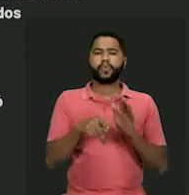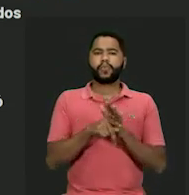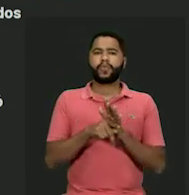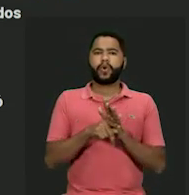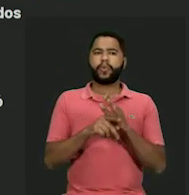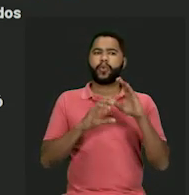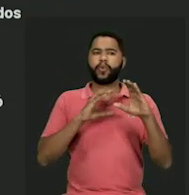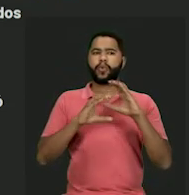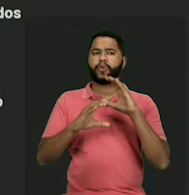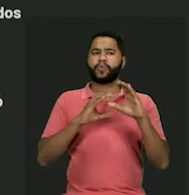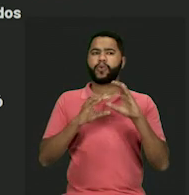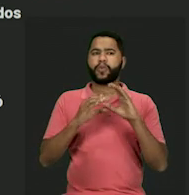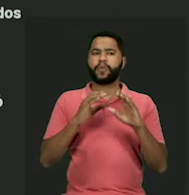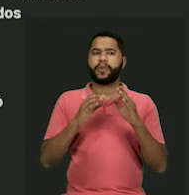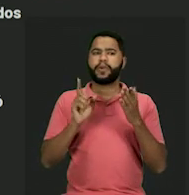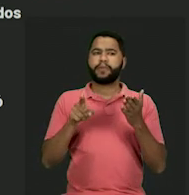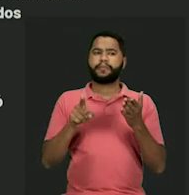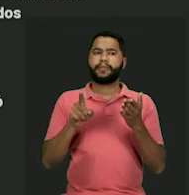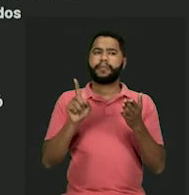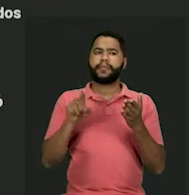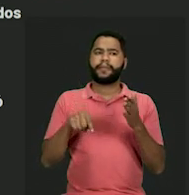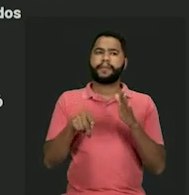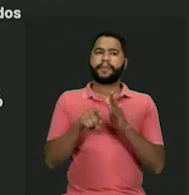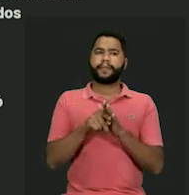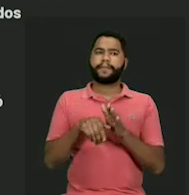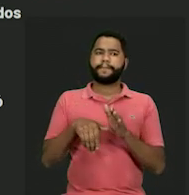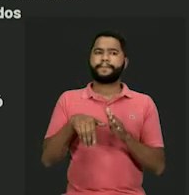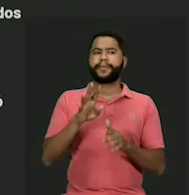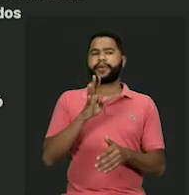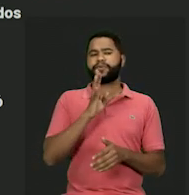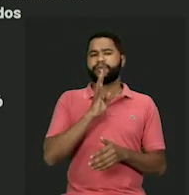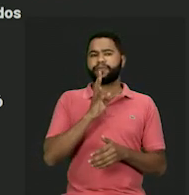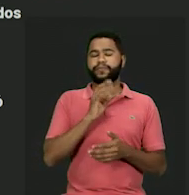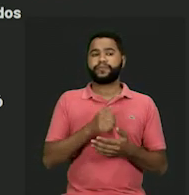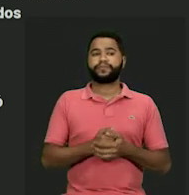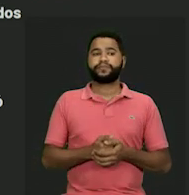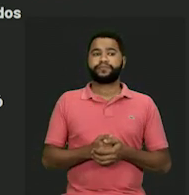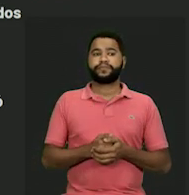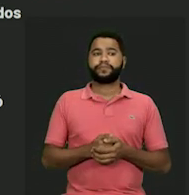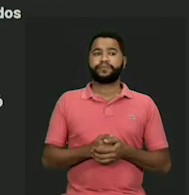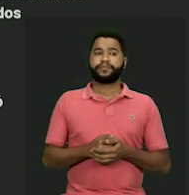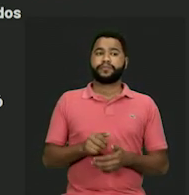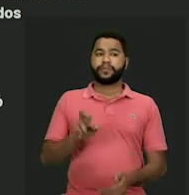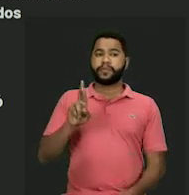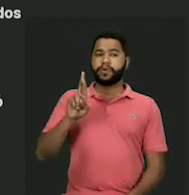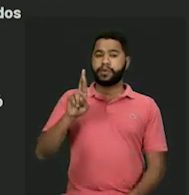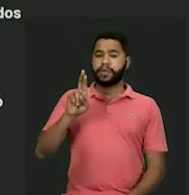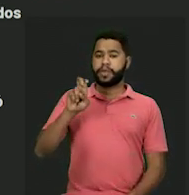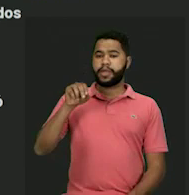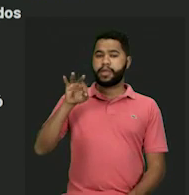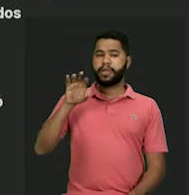de comunicação para se tornar mais conhecida. Renato Mursi, um dos